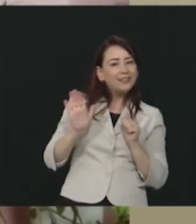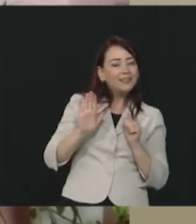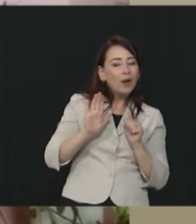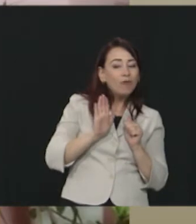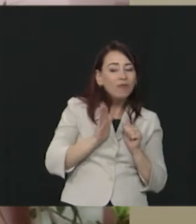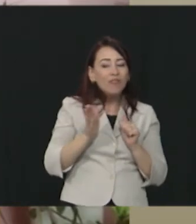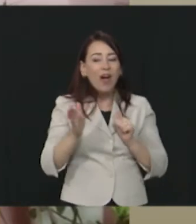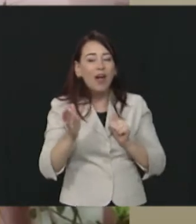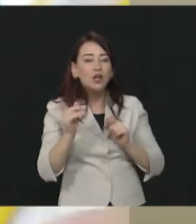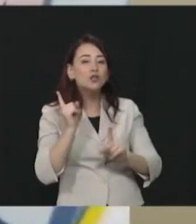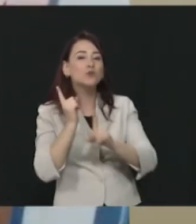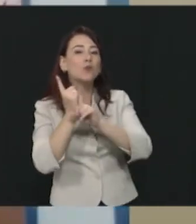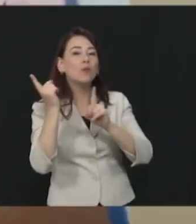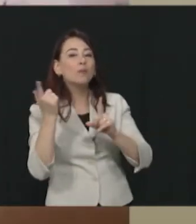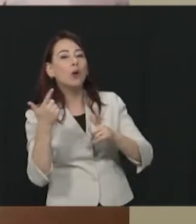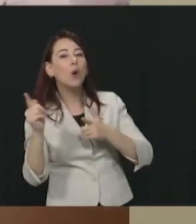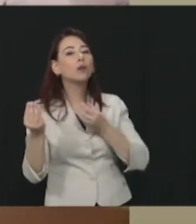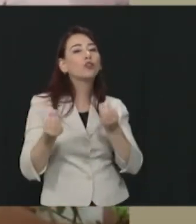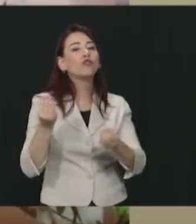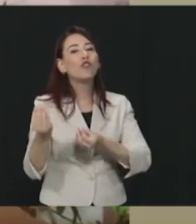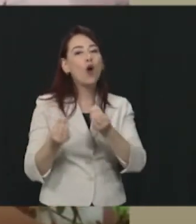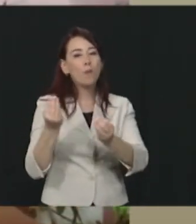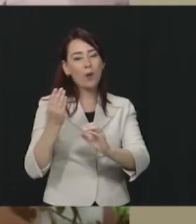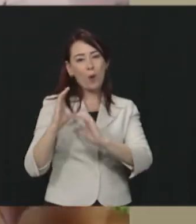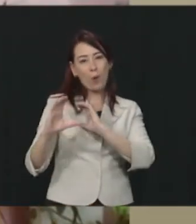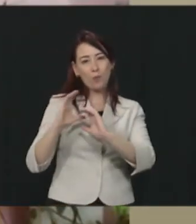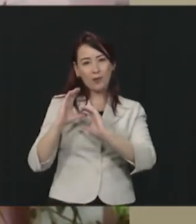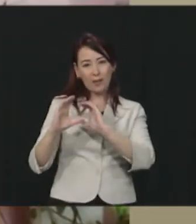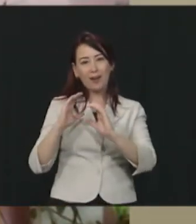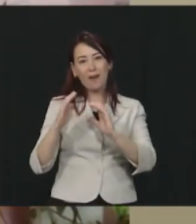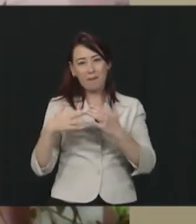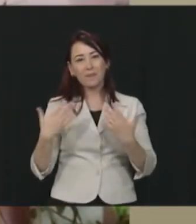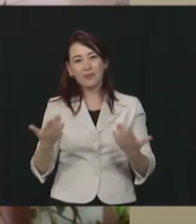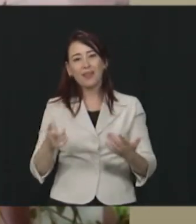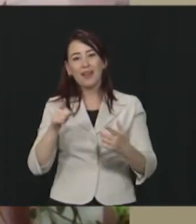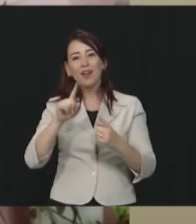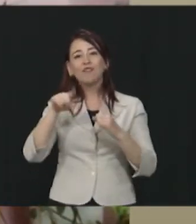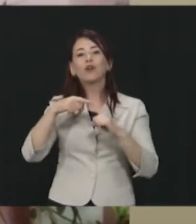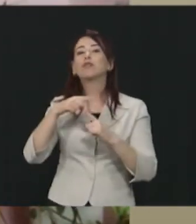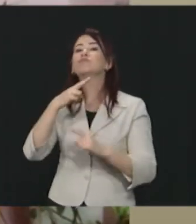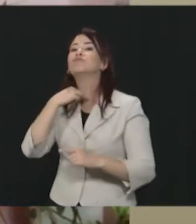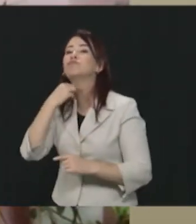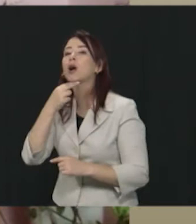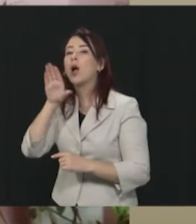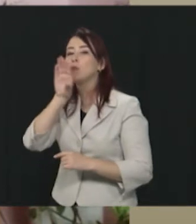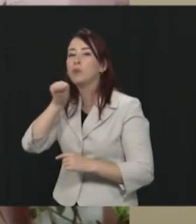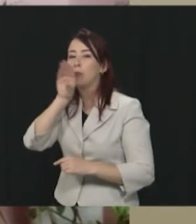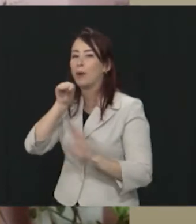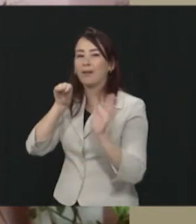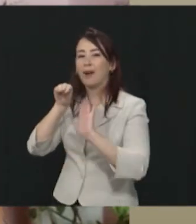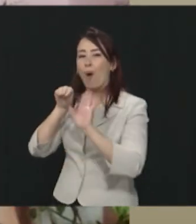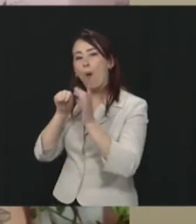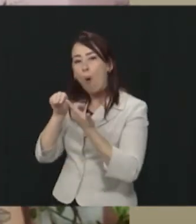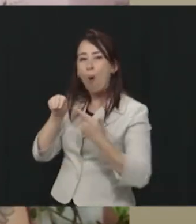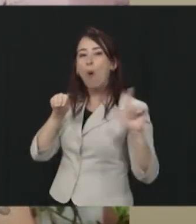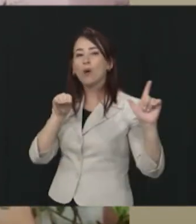outra maneira de comunicar, que não é essa a comunicação vocal auditiva que a gente costuma usar.